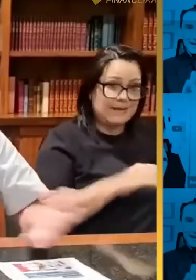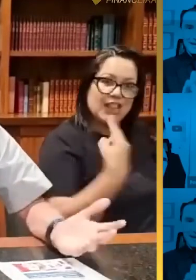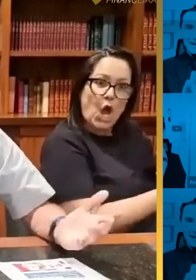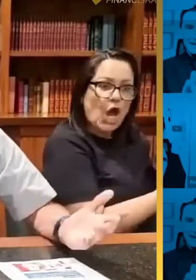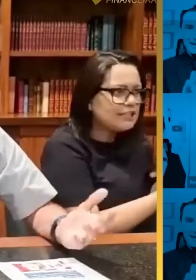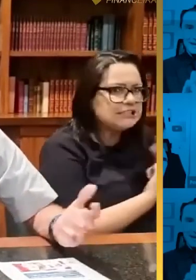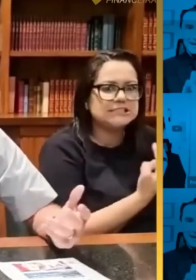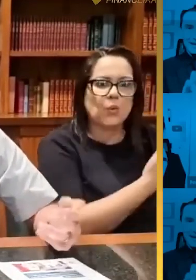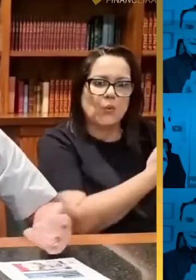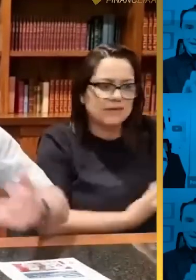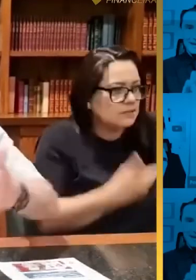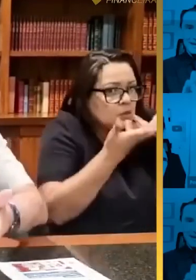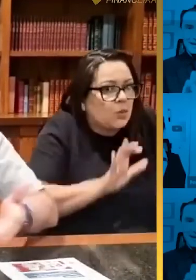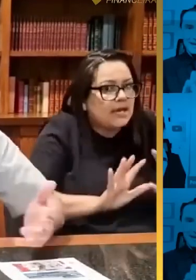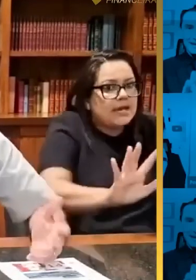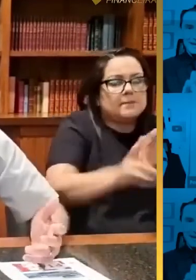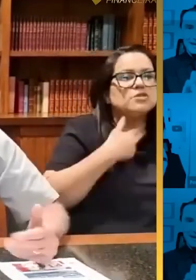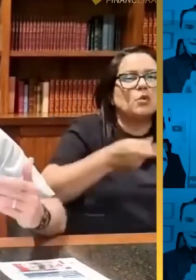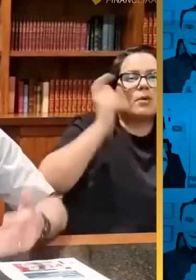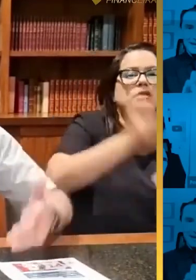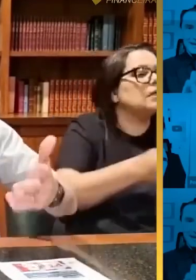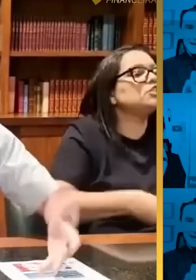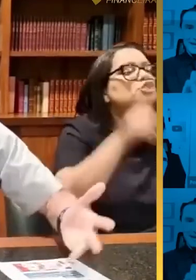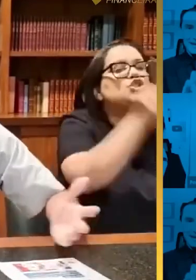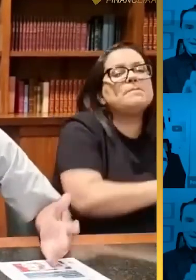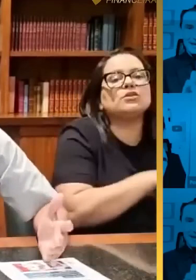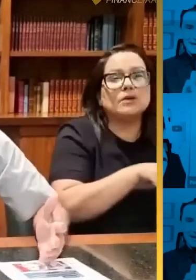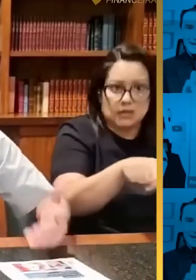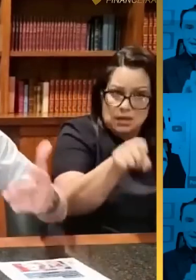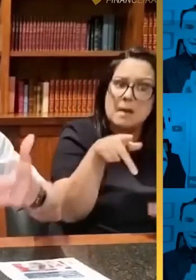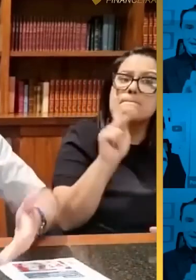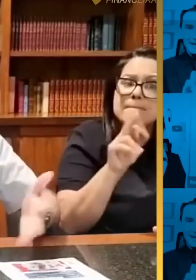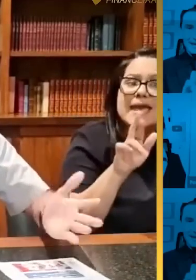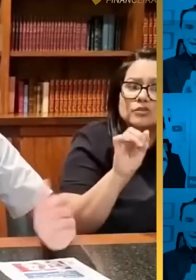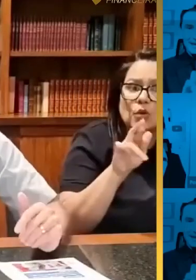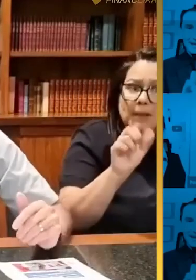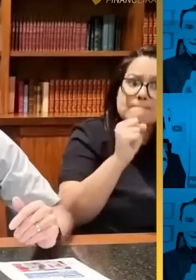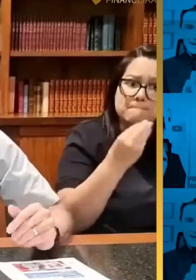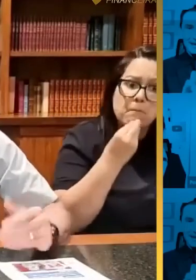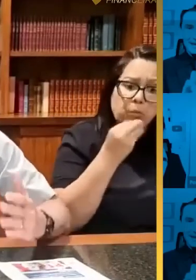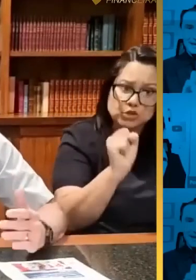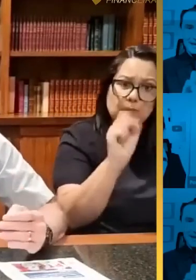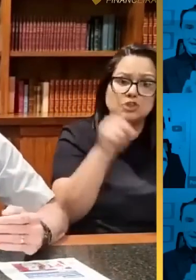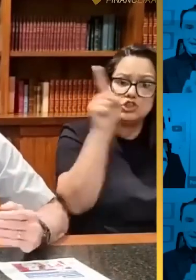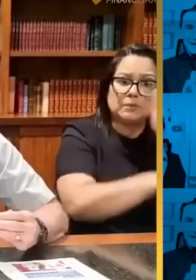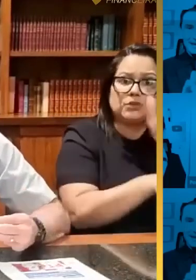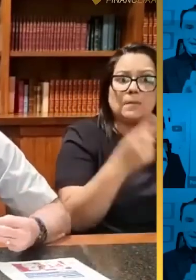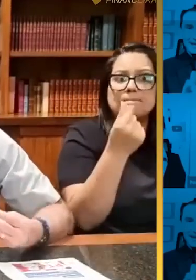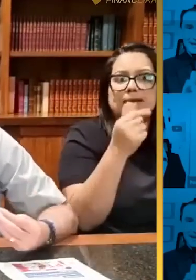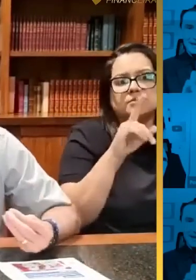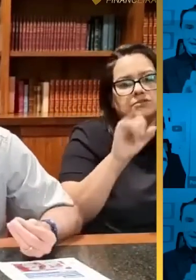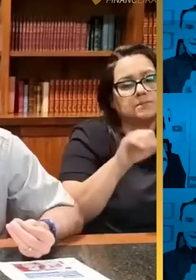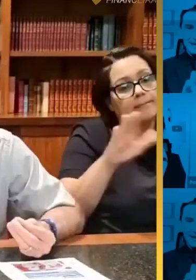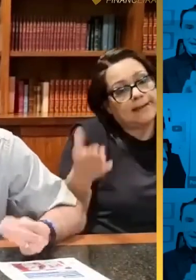mas eu não tenho como pegar e bater no preço do diesel. A Petrobras podia fazer isso aí, cumprindo a questão da PPI, mas há um